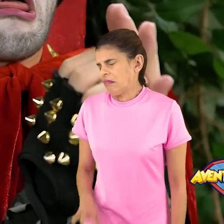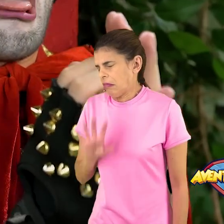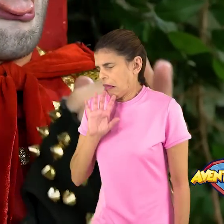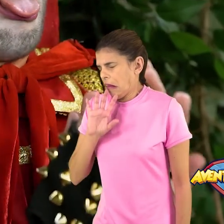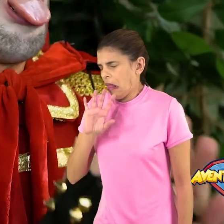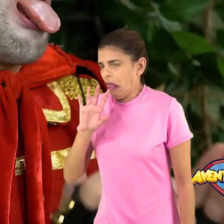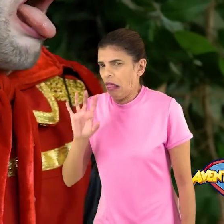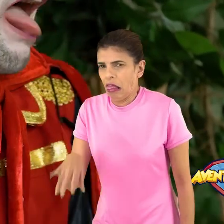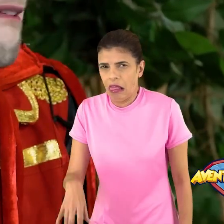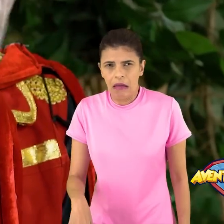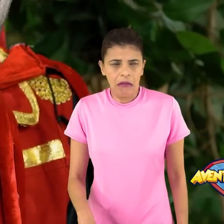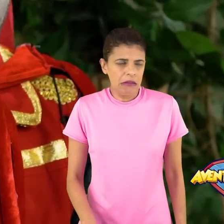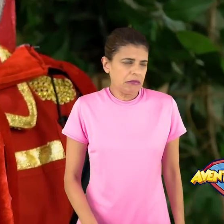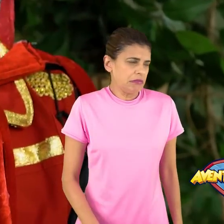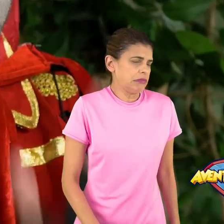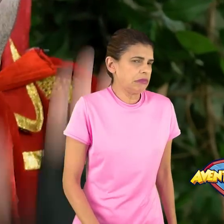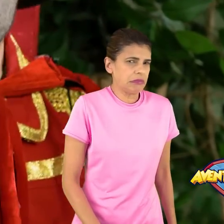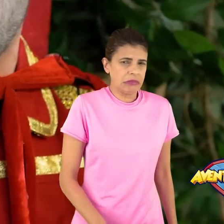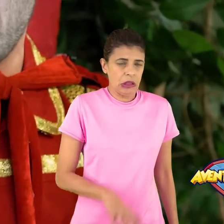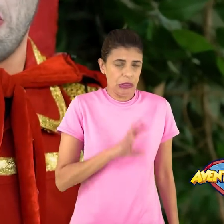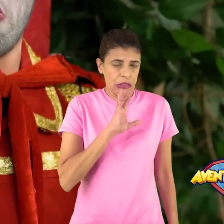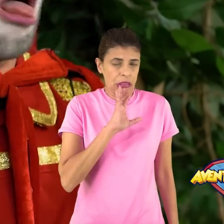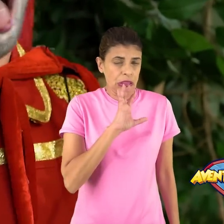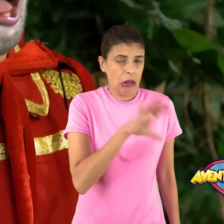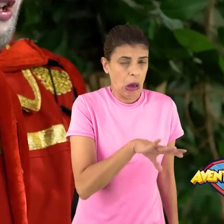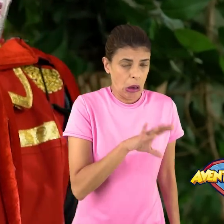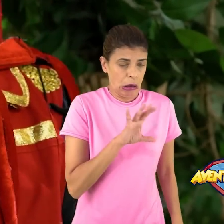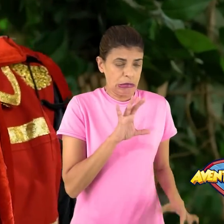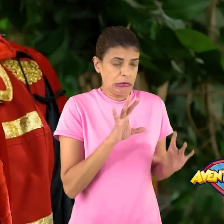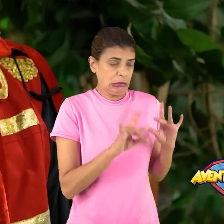Eca! Que nojo!